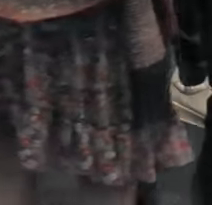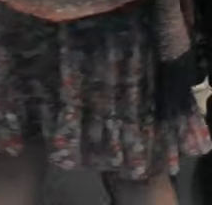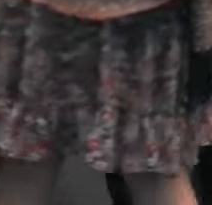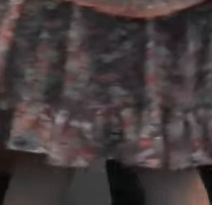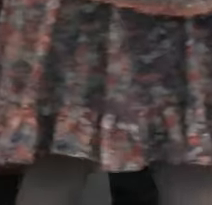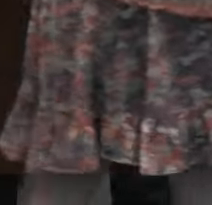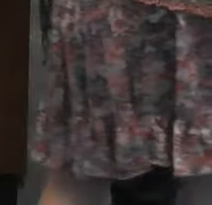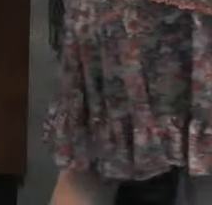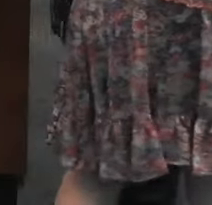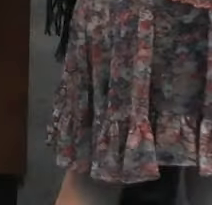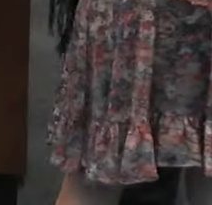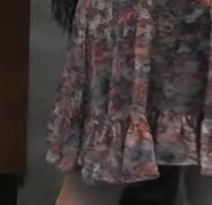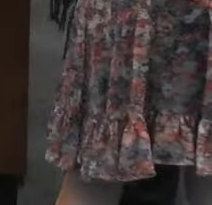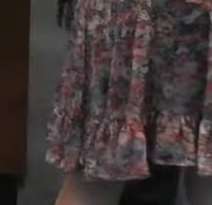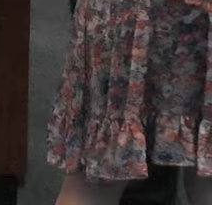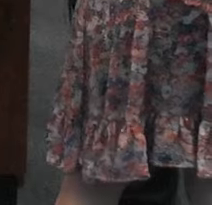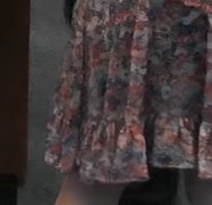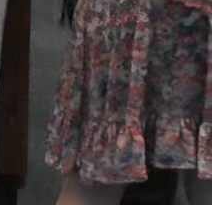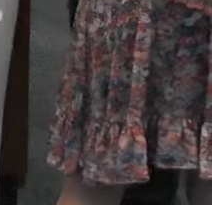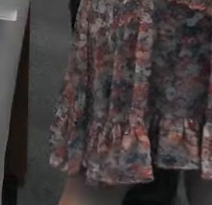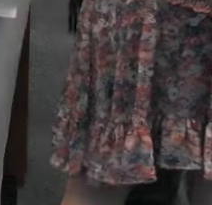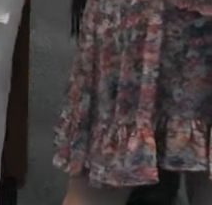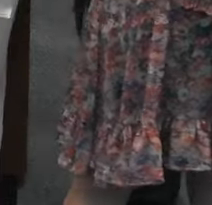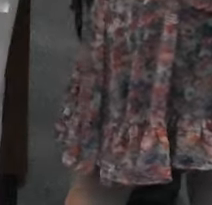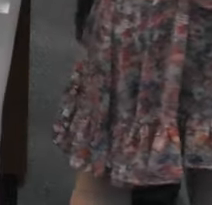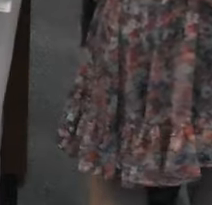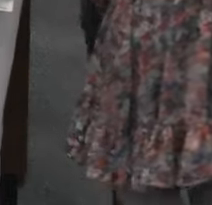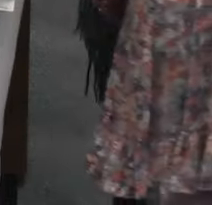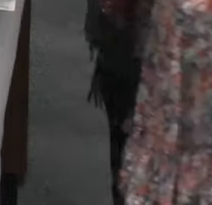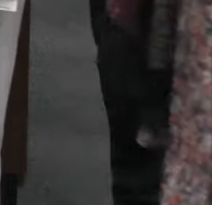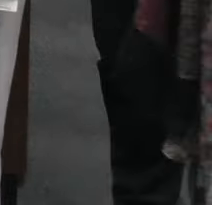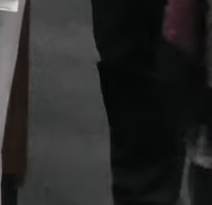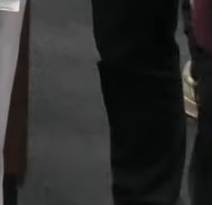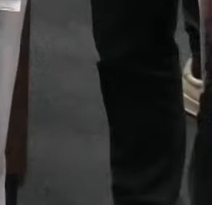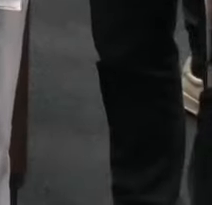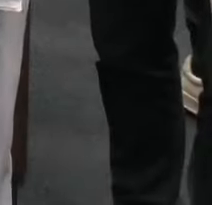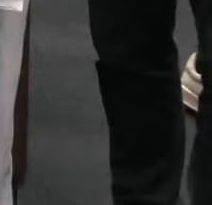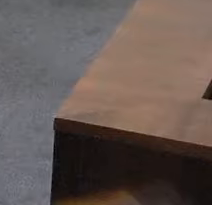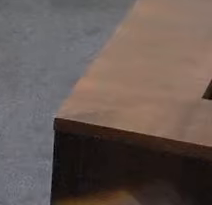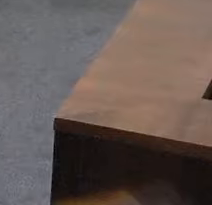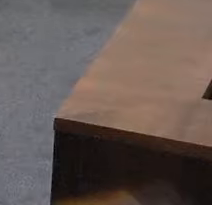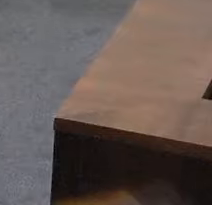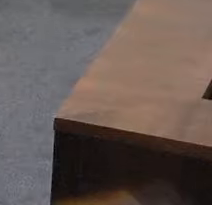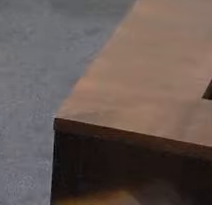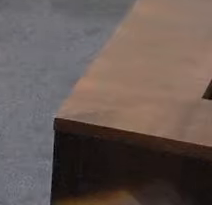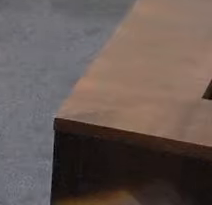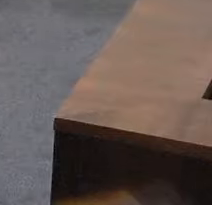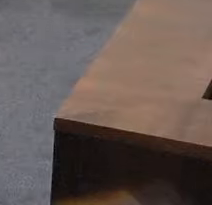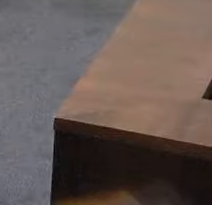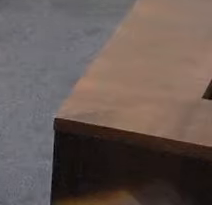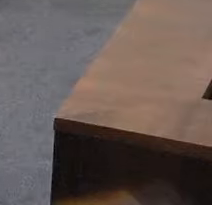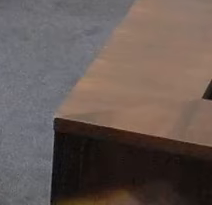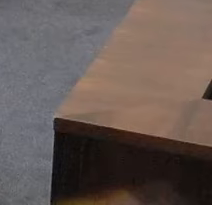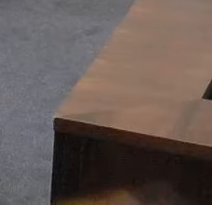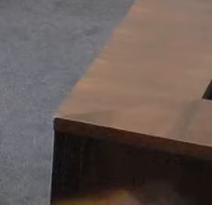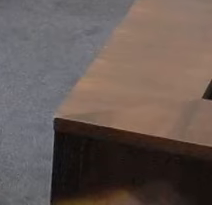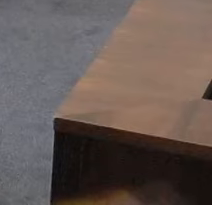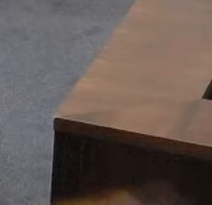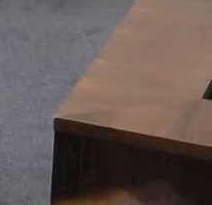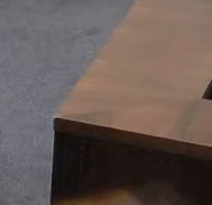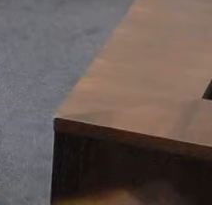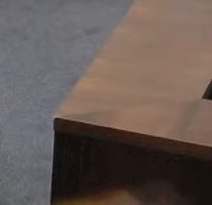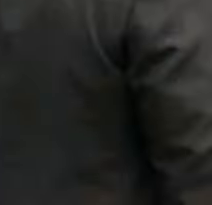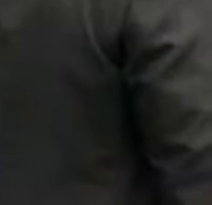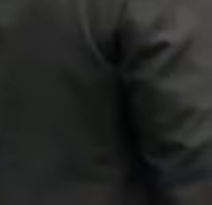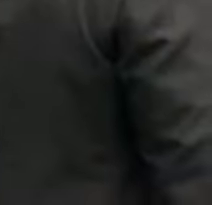e, portanto, eu solicito a reavaliação na questão da emenda que apresentei na retirada da composição do